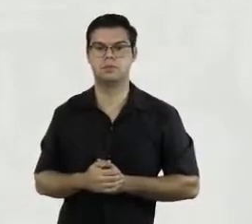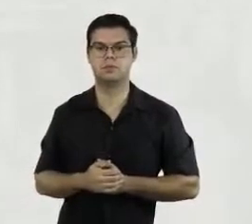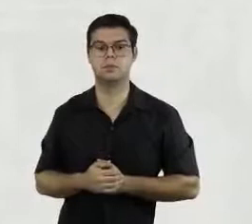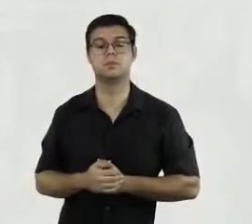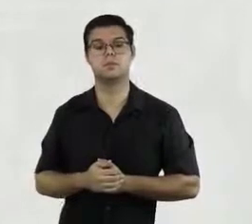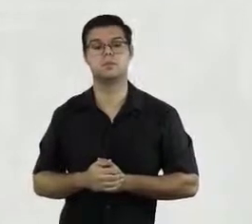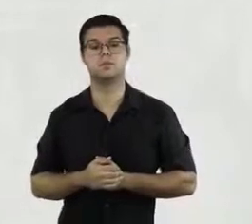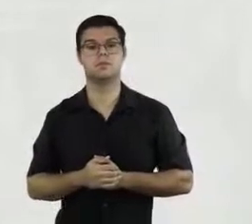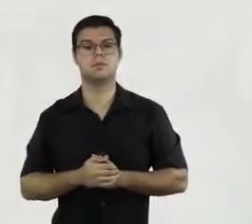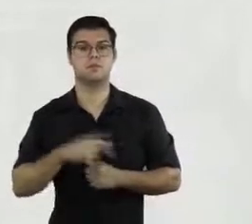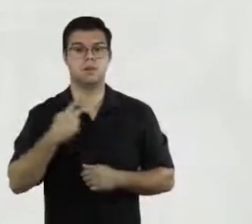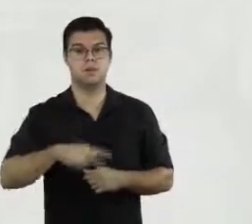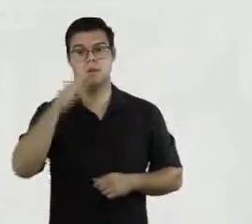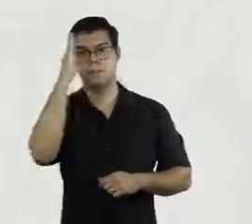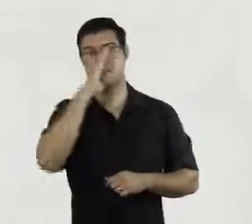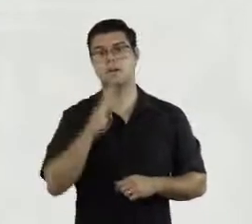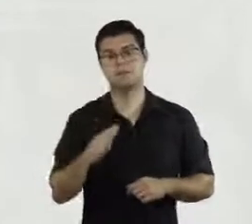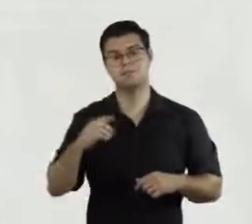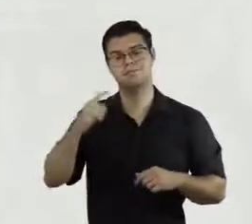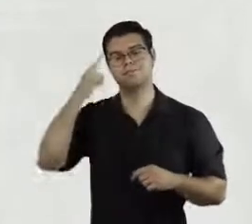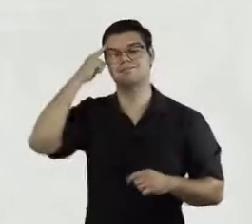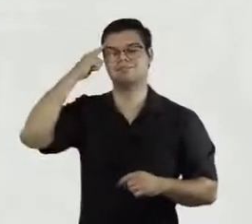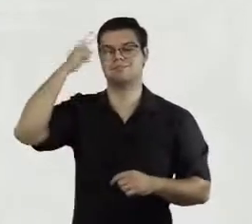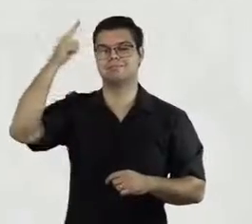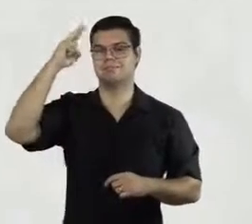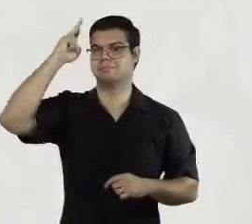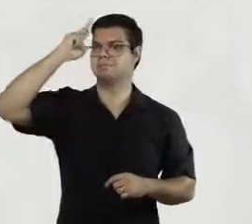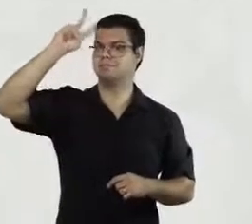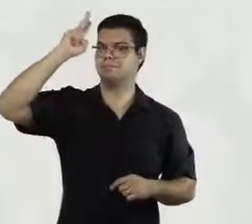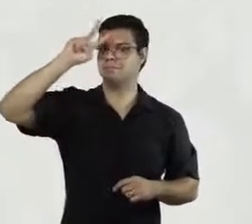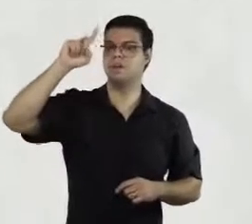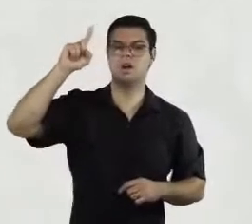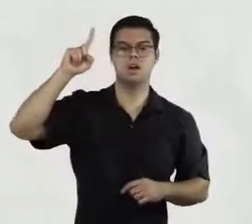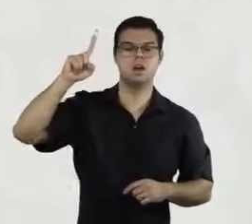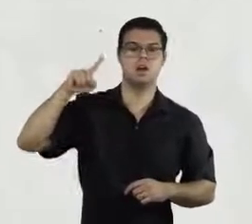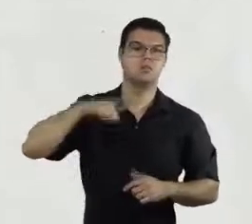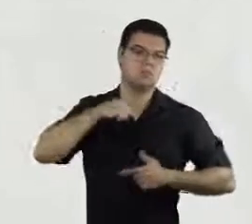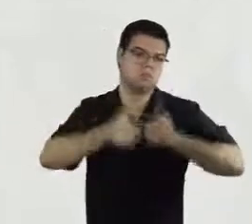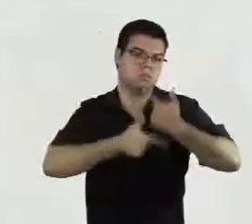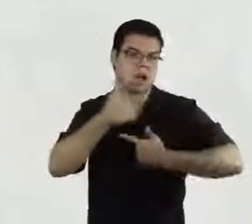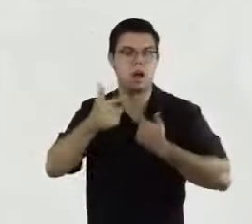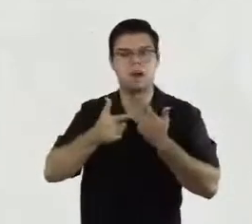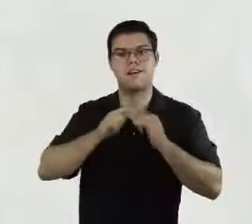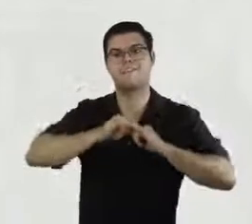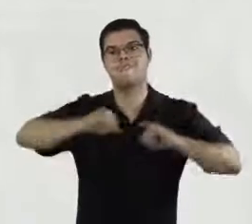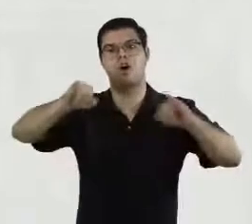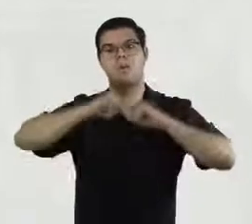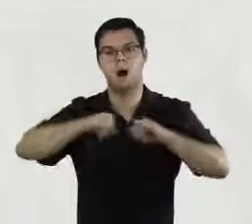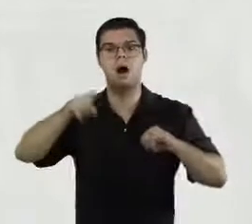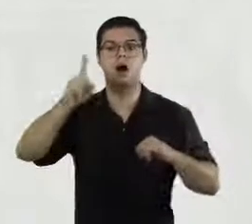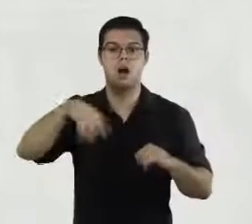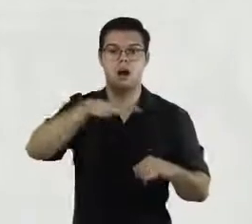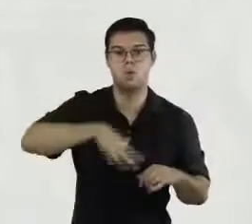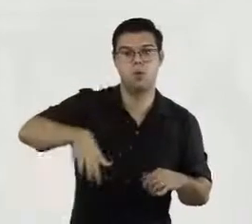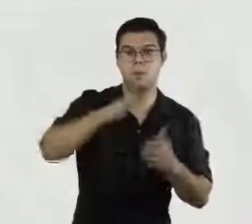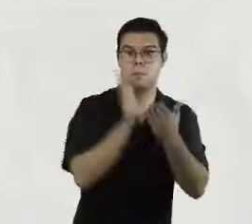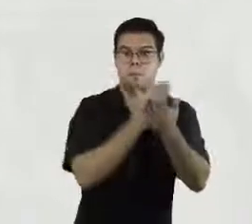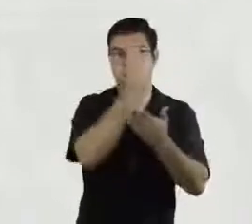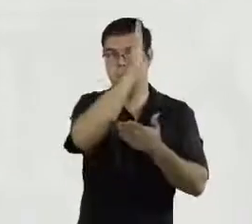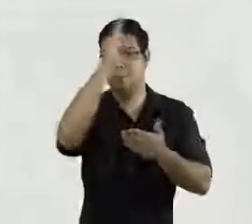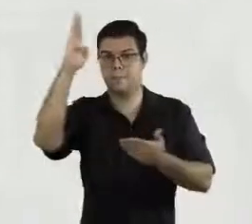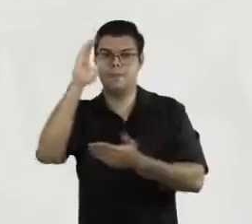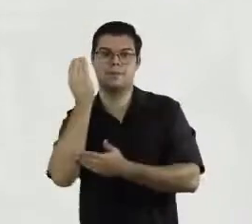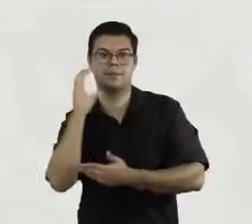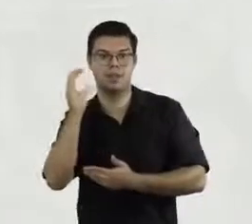No Brasil, vale lembrar que essa tarefa de informar, ela, no ambiente da bibliografia científica,